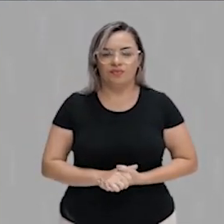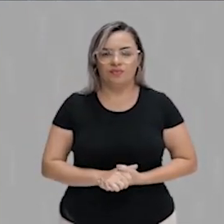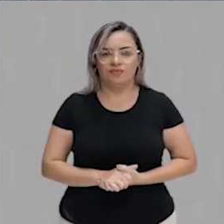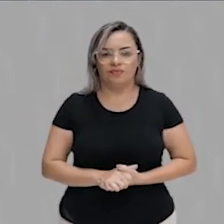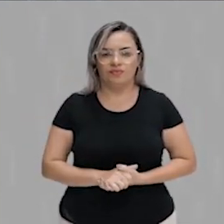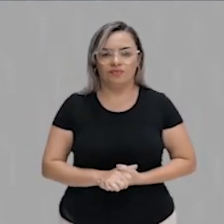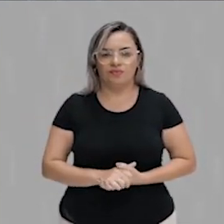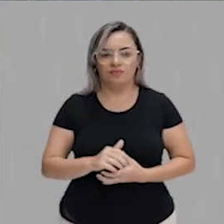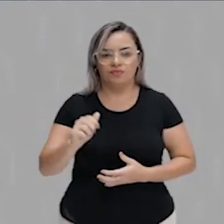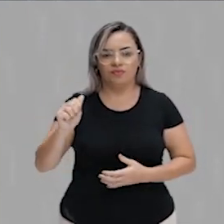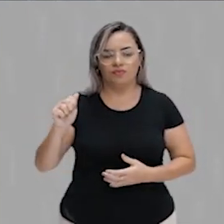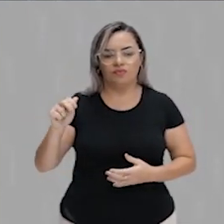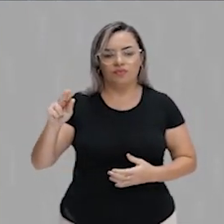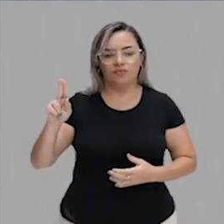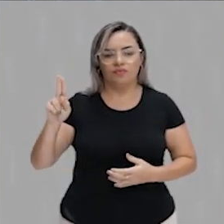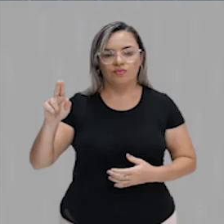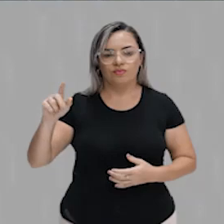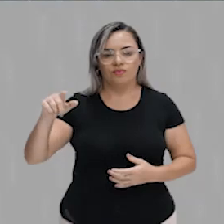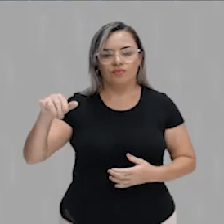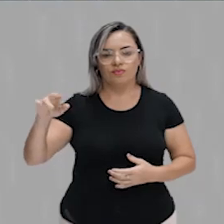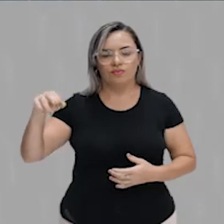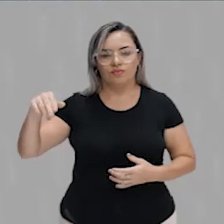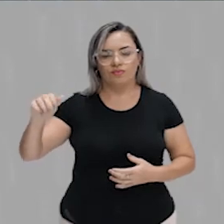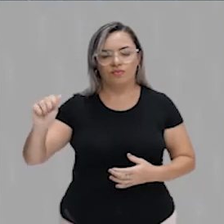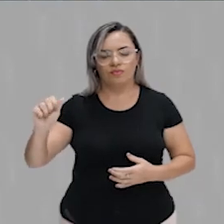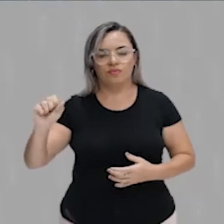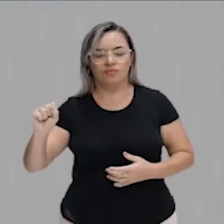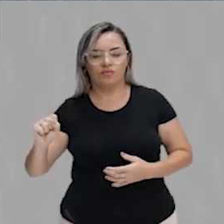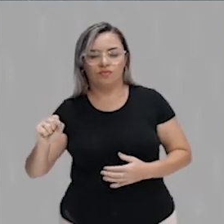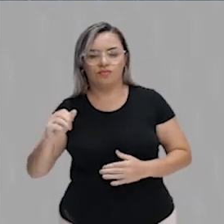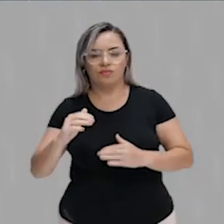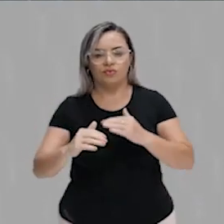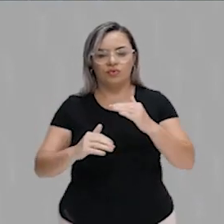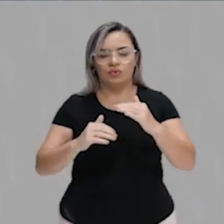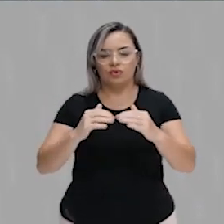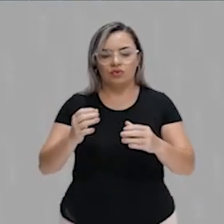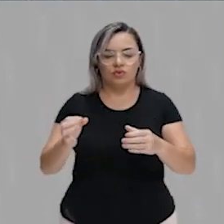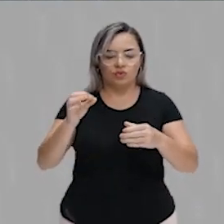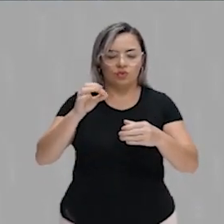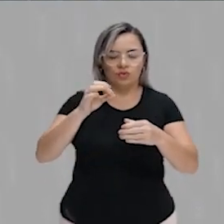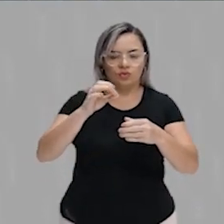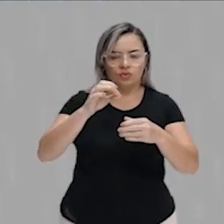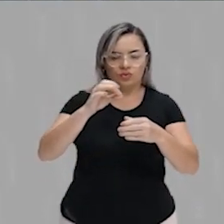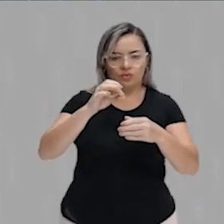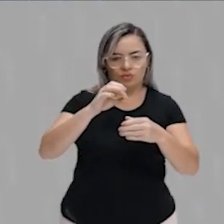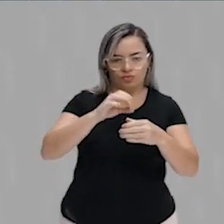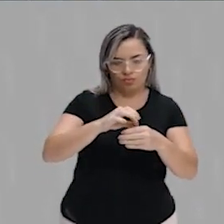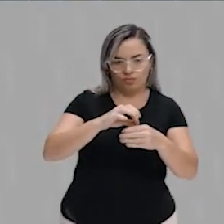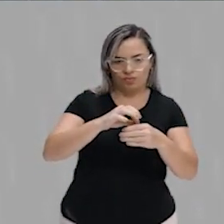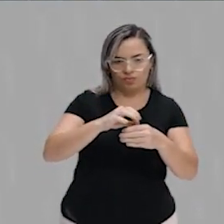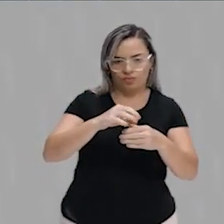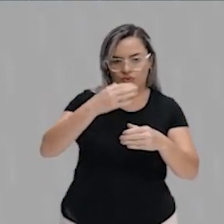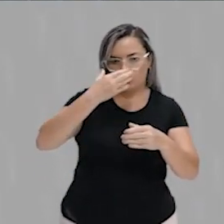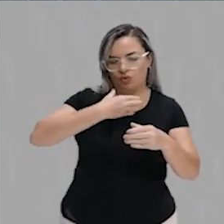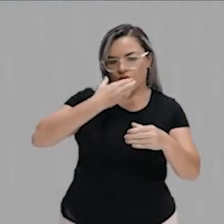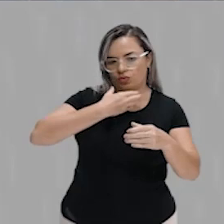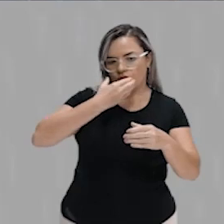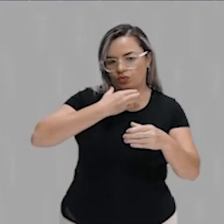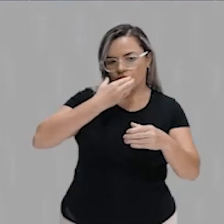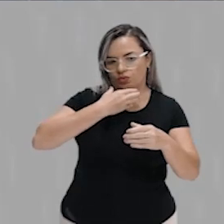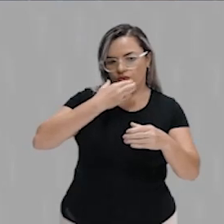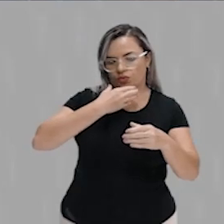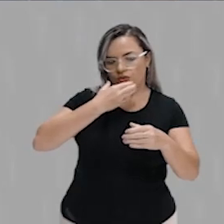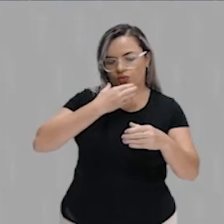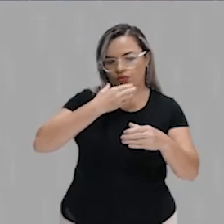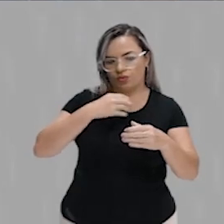Essa auxina também, ela vai atuar no desenvolvimento do fruto. Quando tem a presença desse